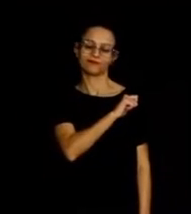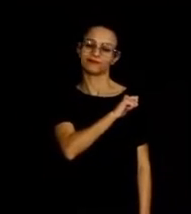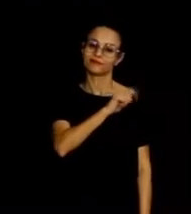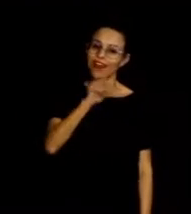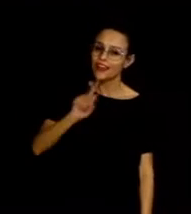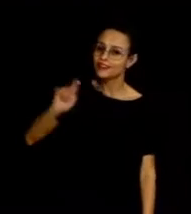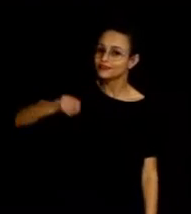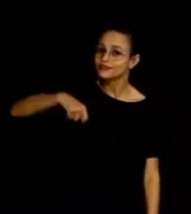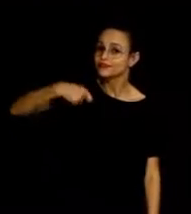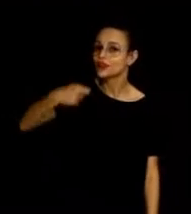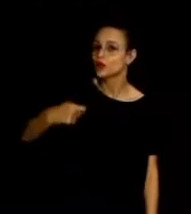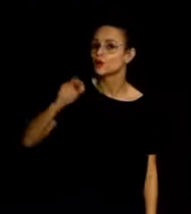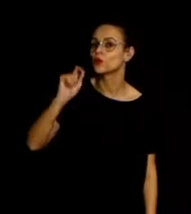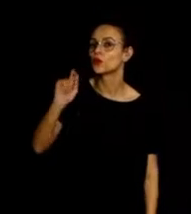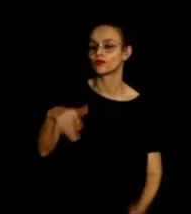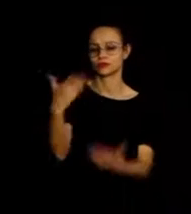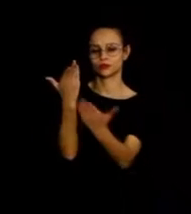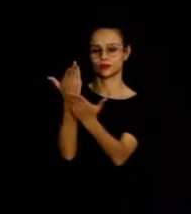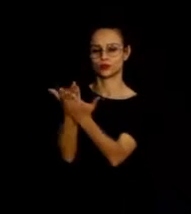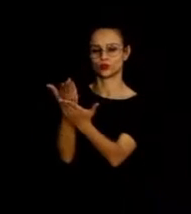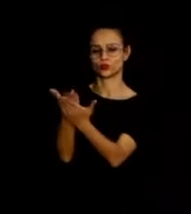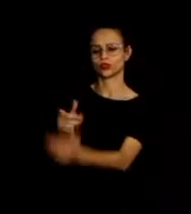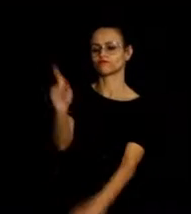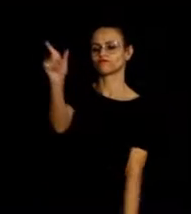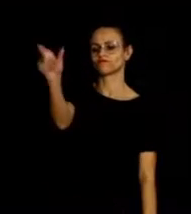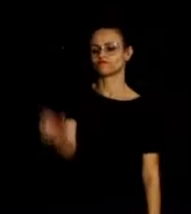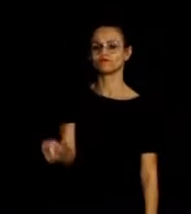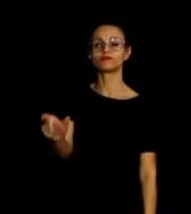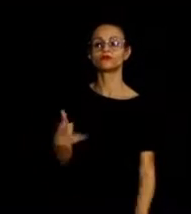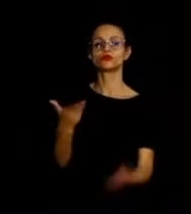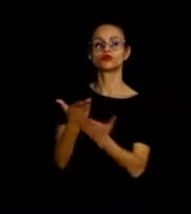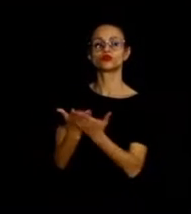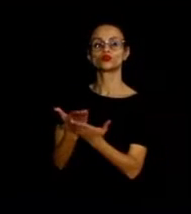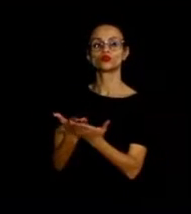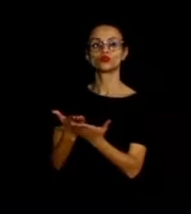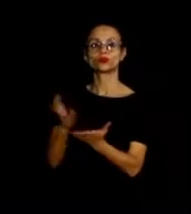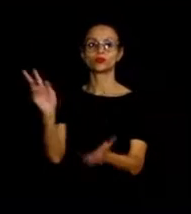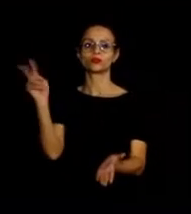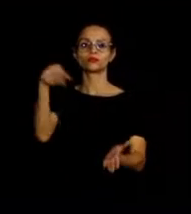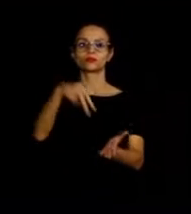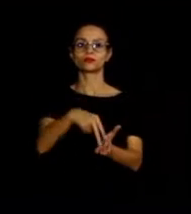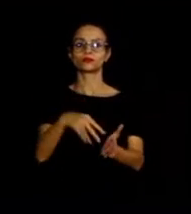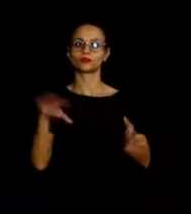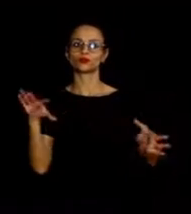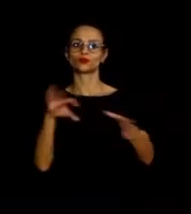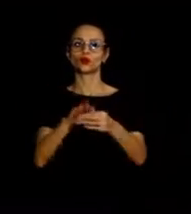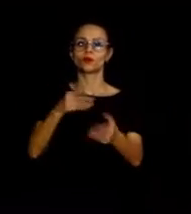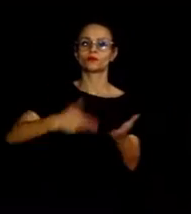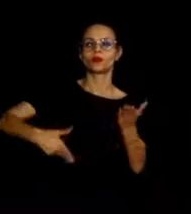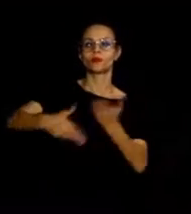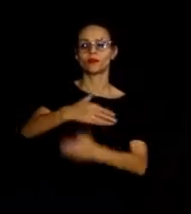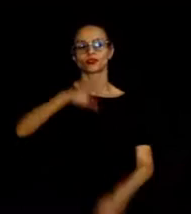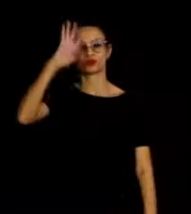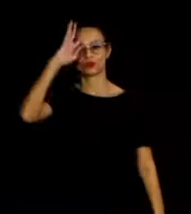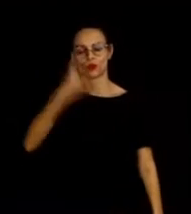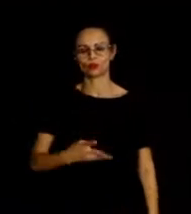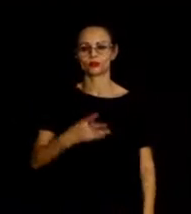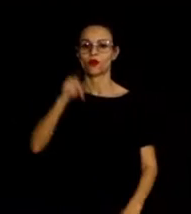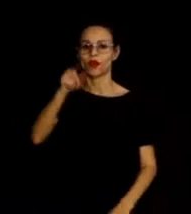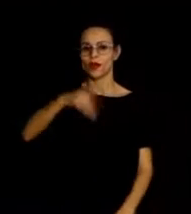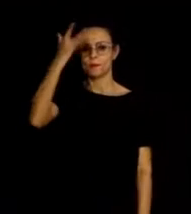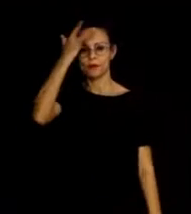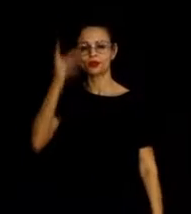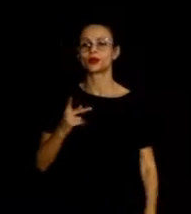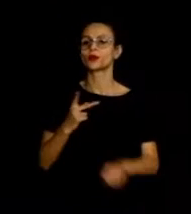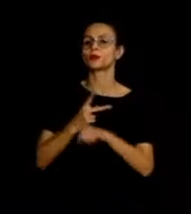se serão esse estudantes pessoas que se colocam como parte da solução pessoas